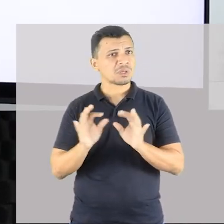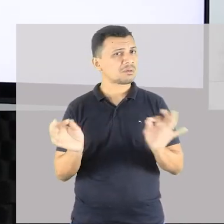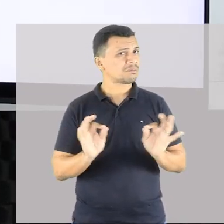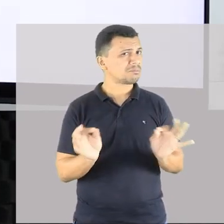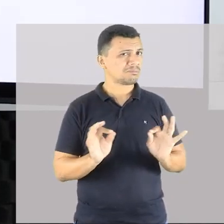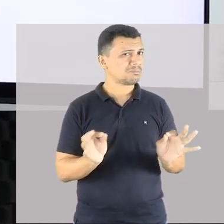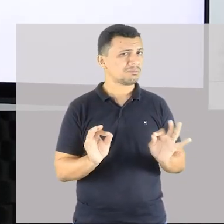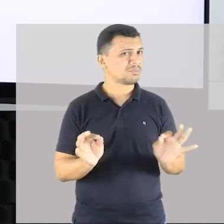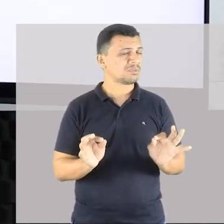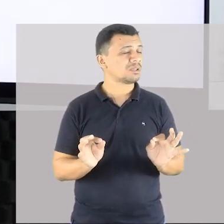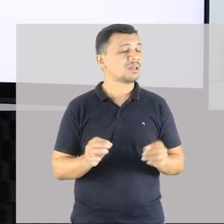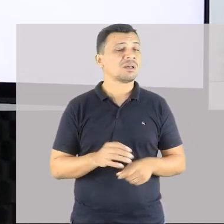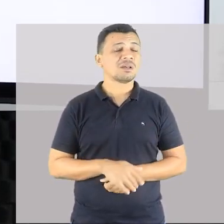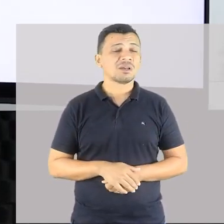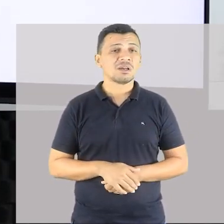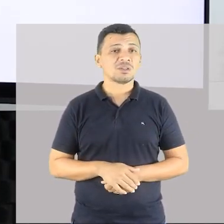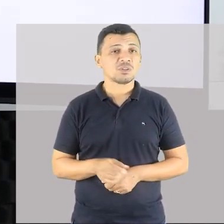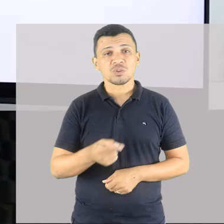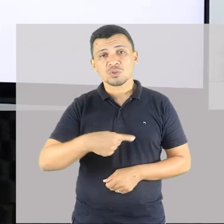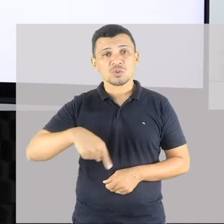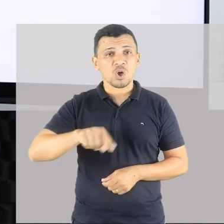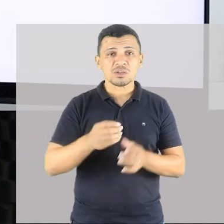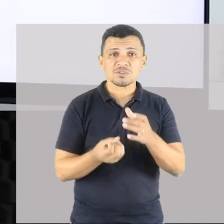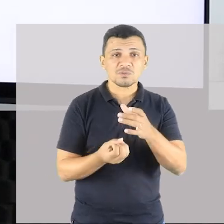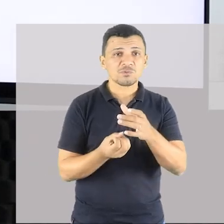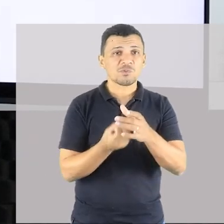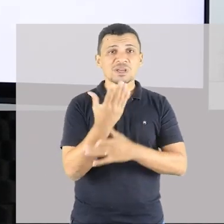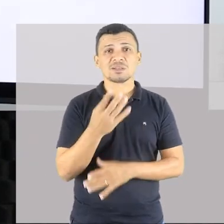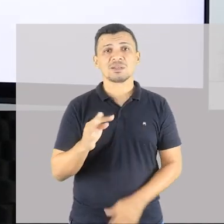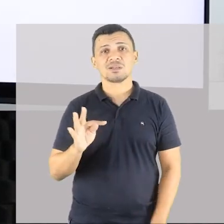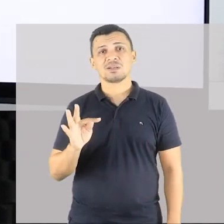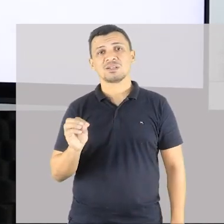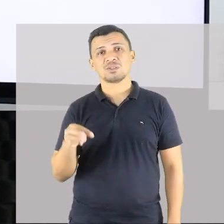tomada, não. Pelo contrário, a gente que vai criar nossa tomada